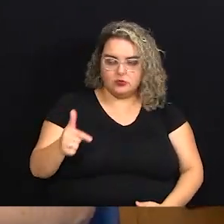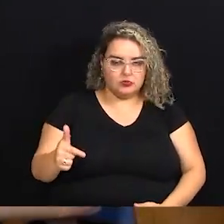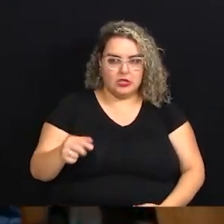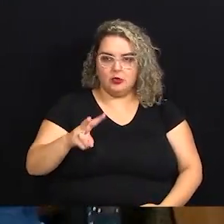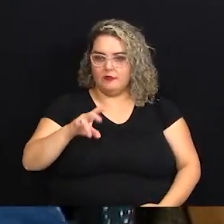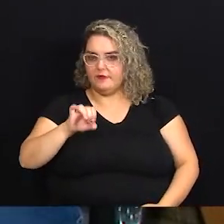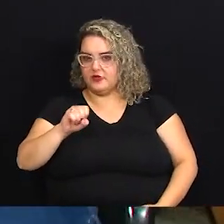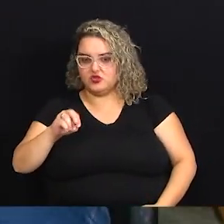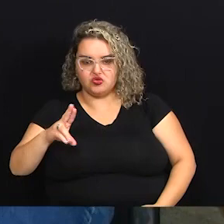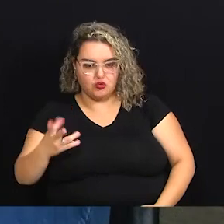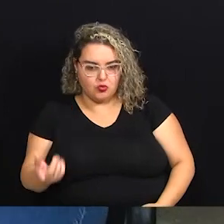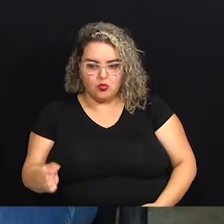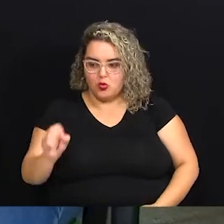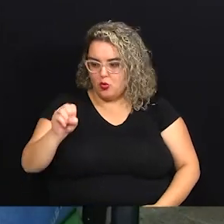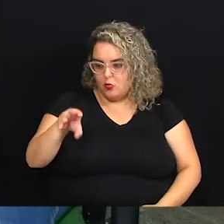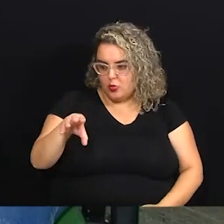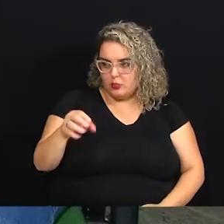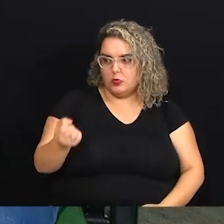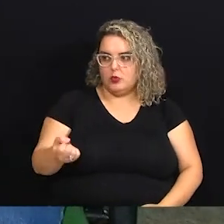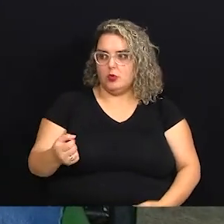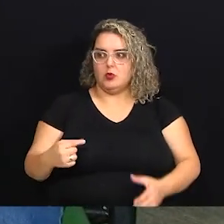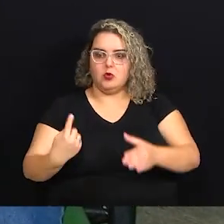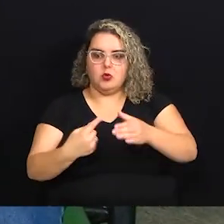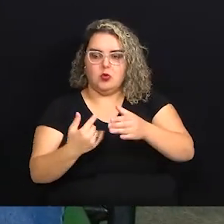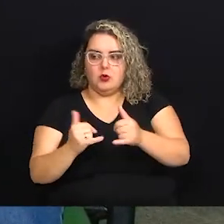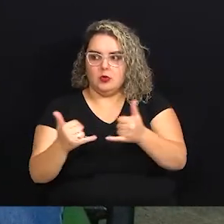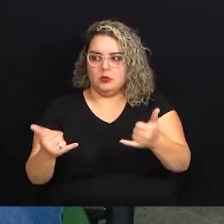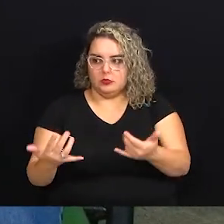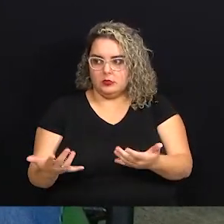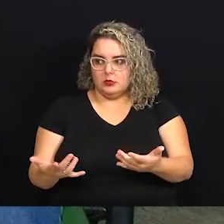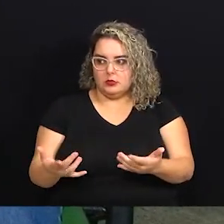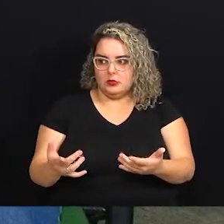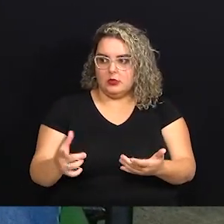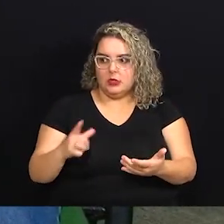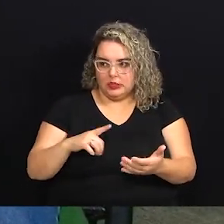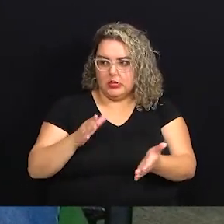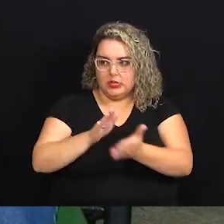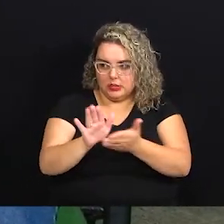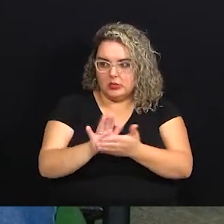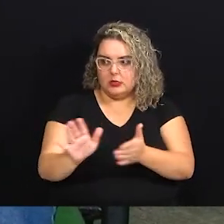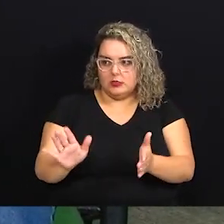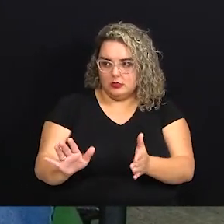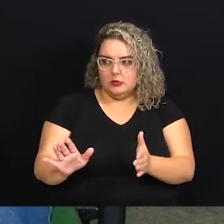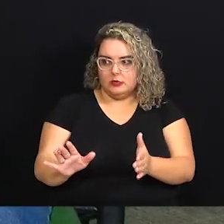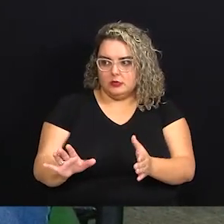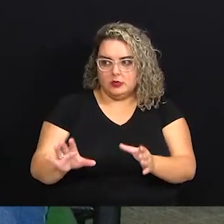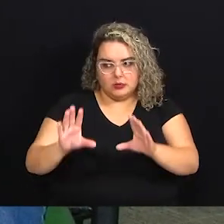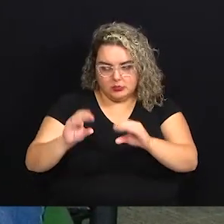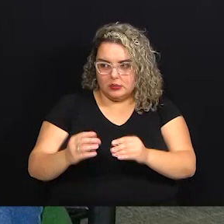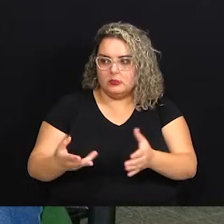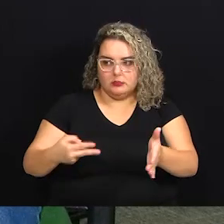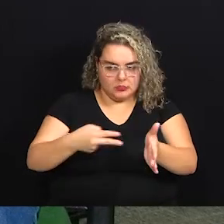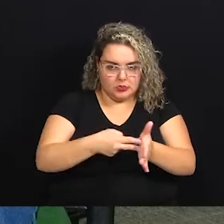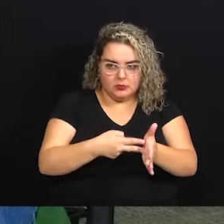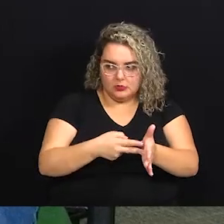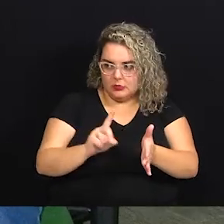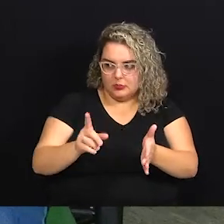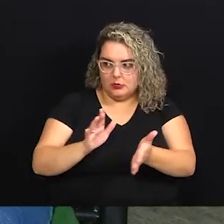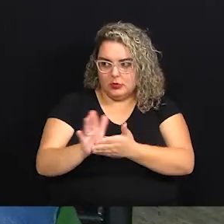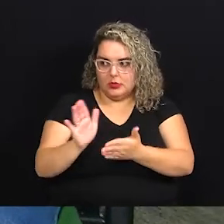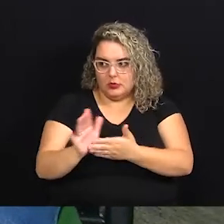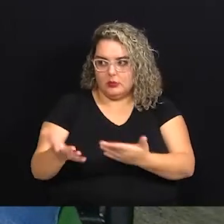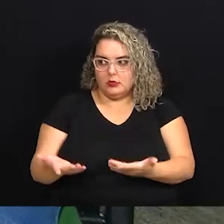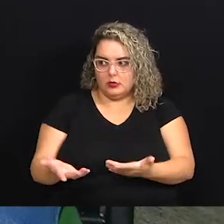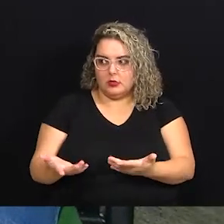não têm esse visor ou essa coisa como, por exemplo, sei lá, um liquidificador, tem esse consumo também ou não? Ele está ali inativo, mesmo